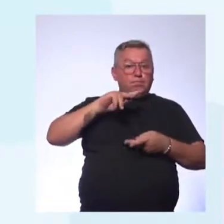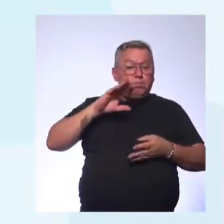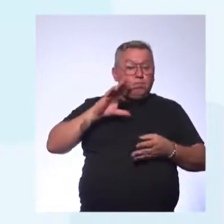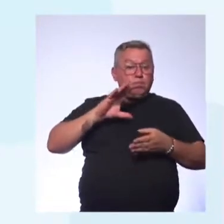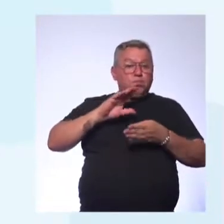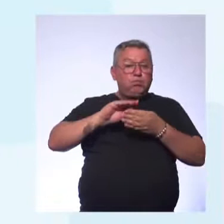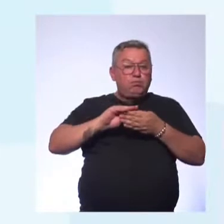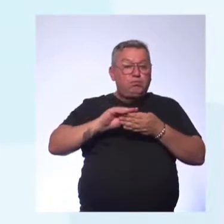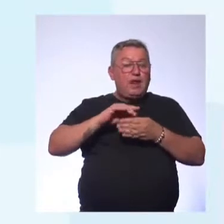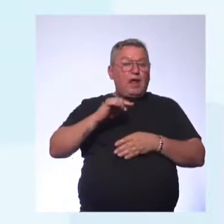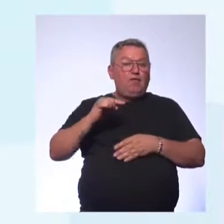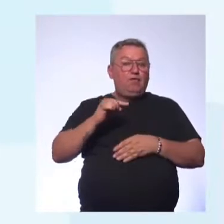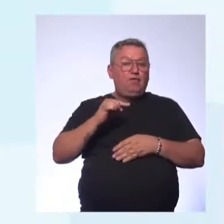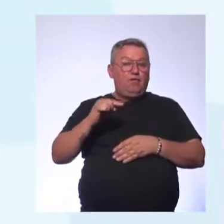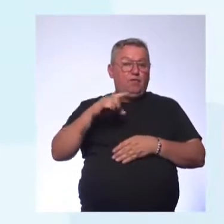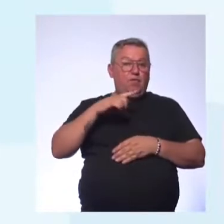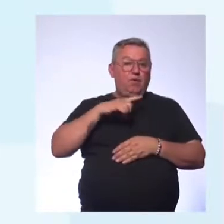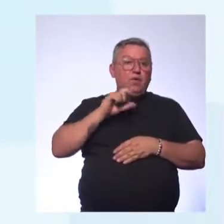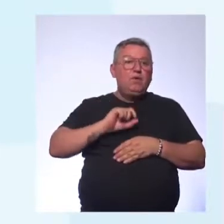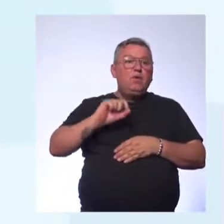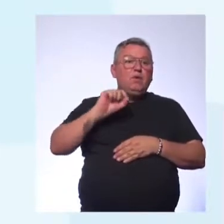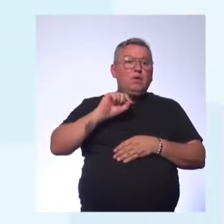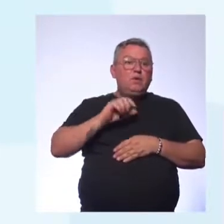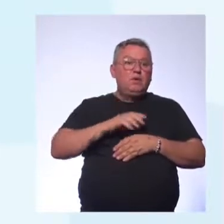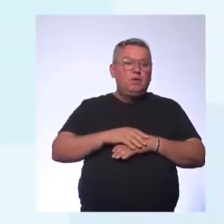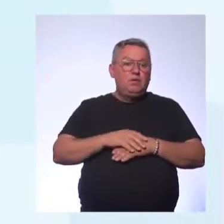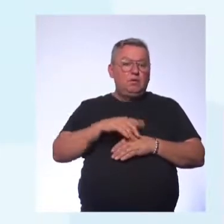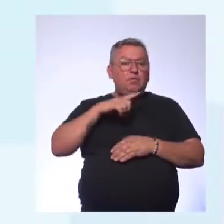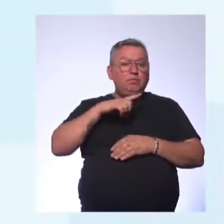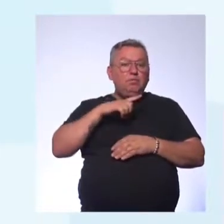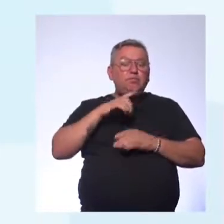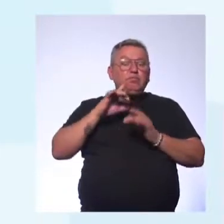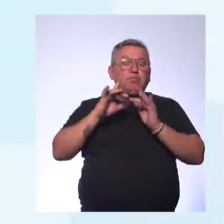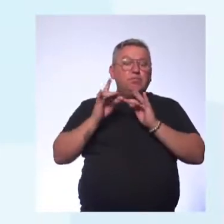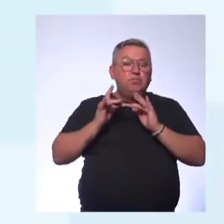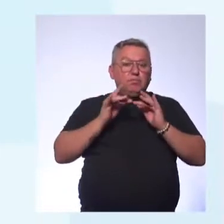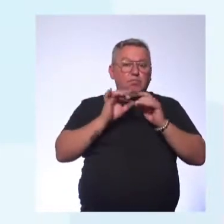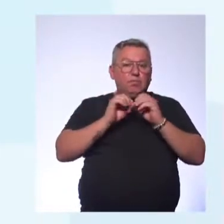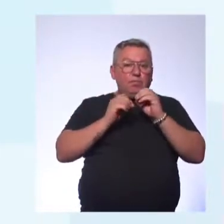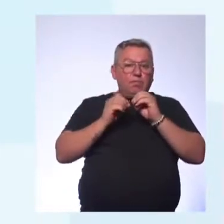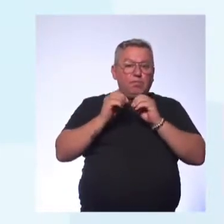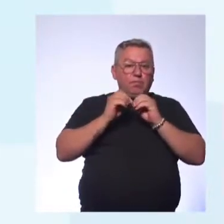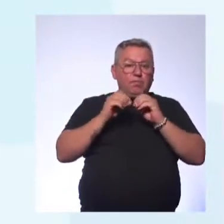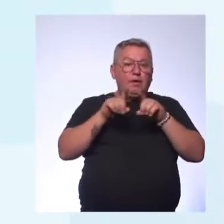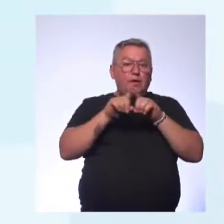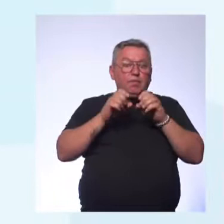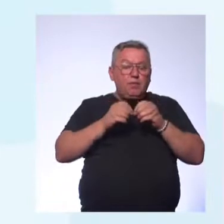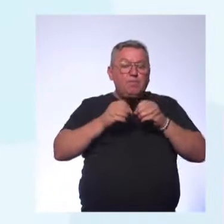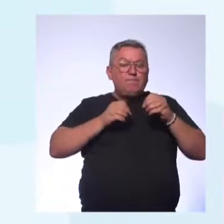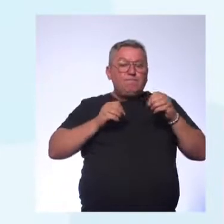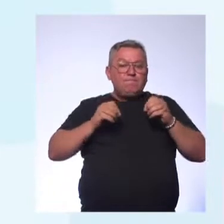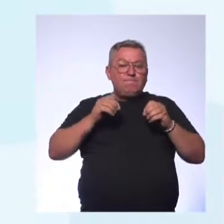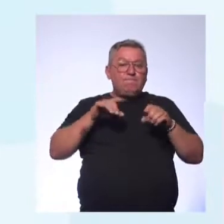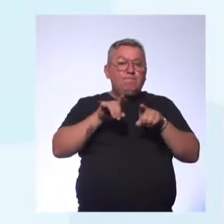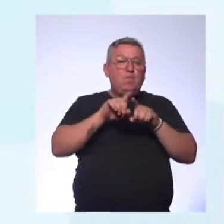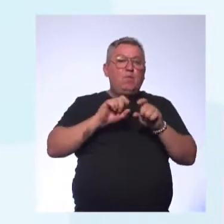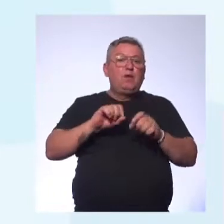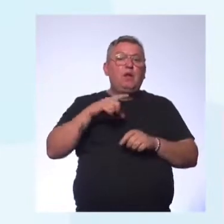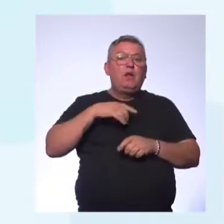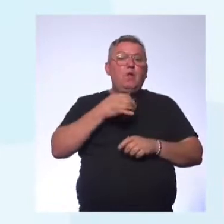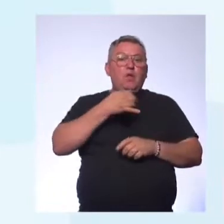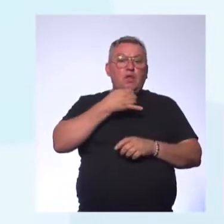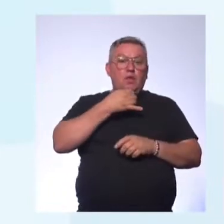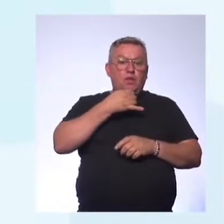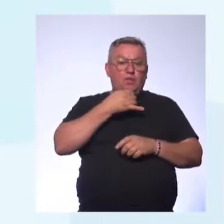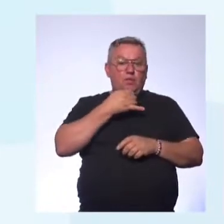negativo ok aqui eu tenho a força intermolecular e aqui a força e intramolecular aqui tem um